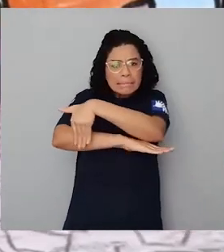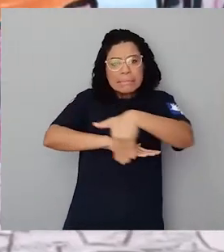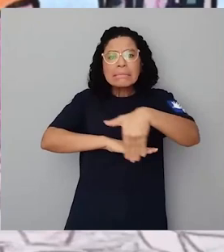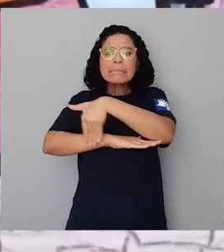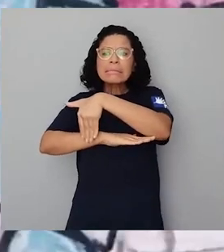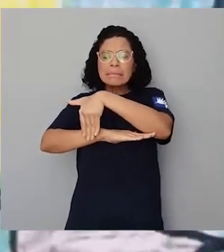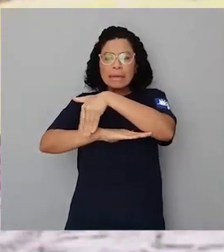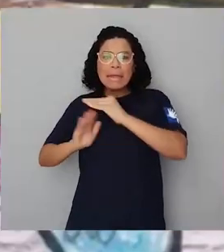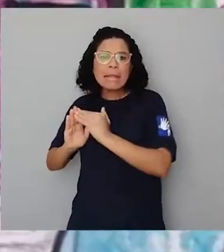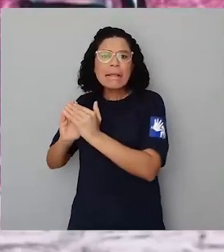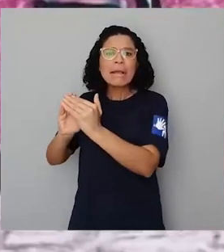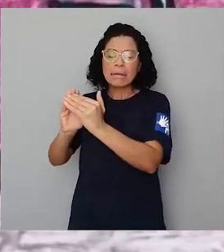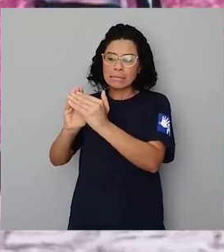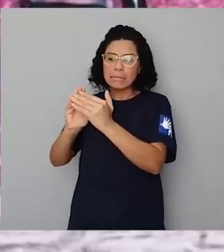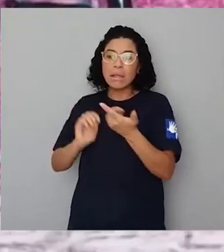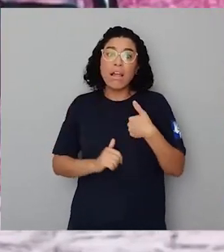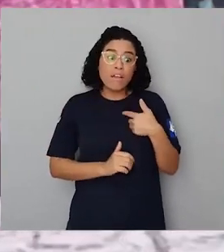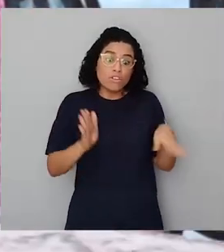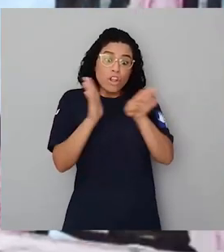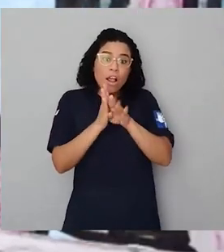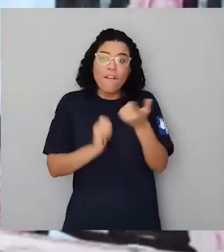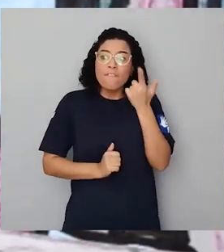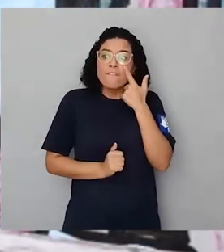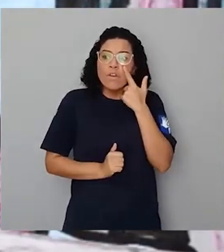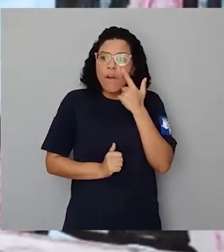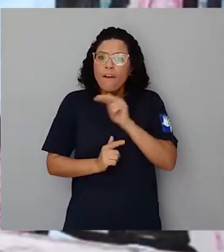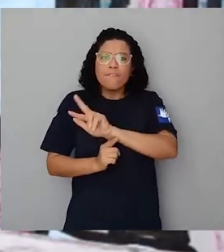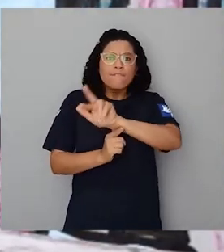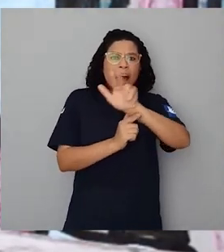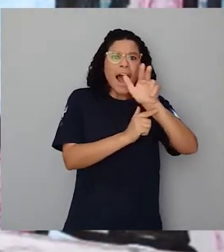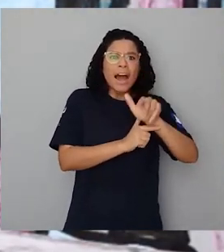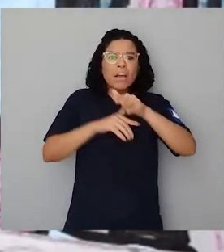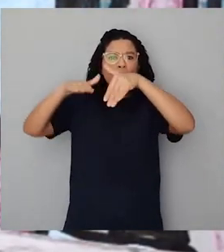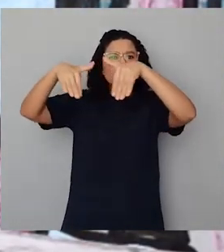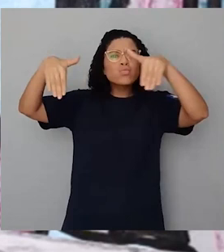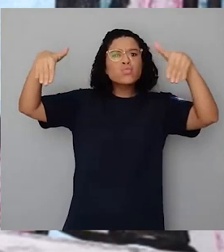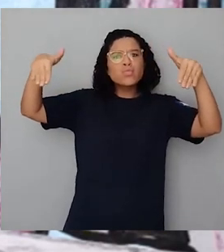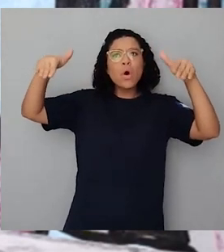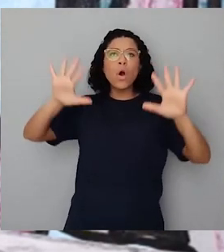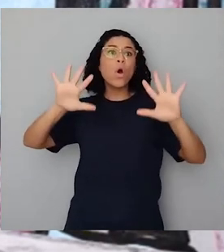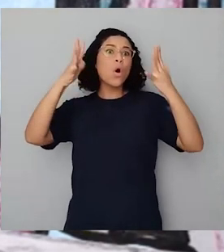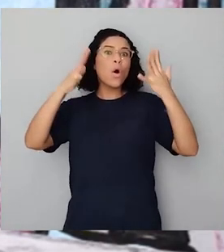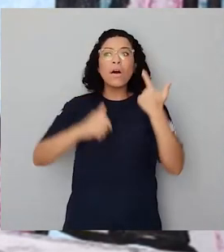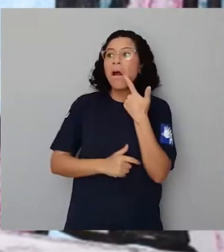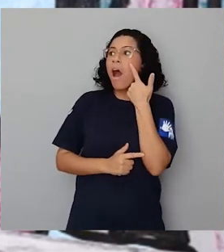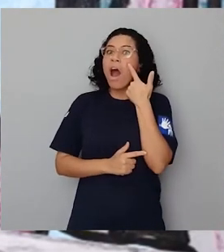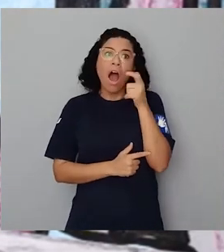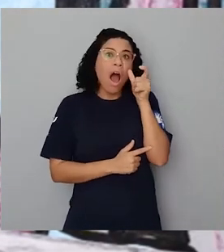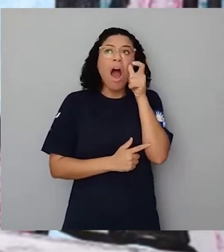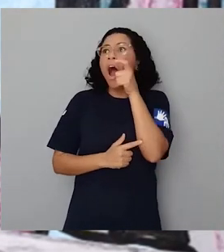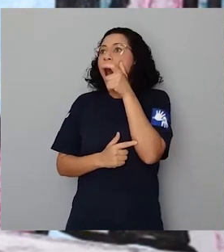avenidas. Chegando lá, a primeira coisa que o menino viu foi um monte de bandeirinhas enfeitando a rua do centro. O menino